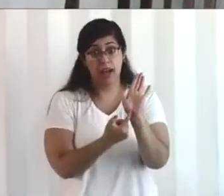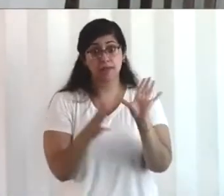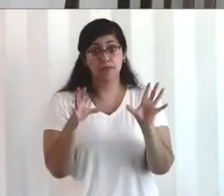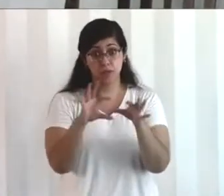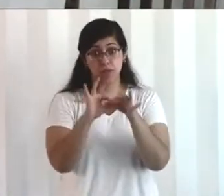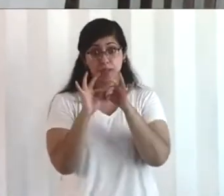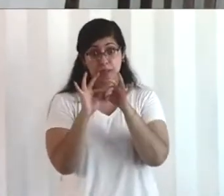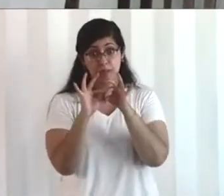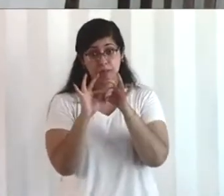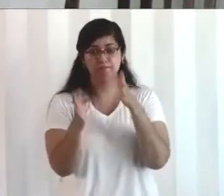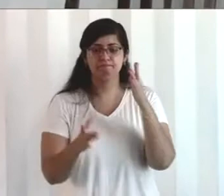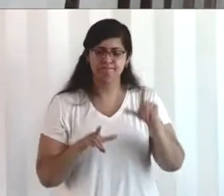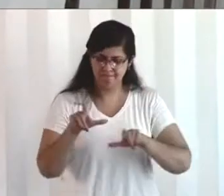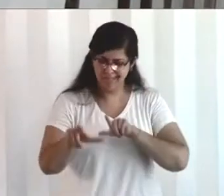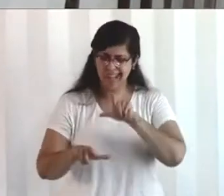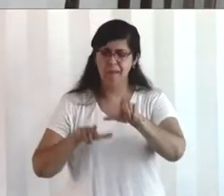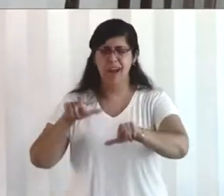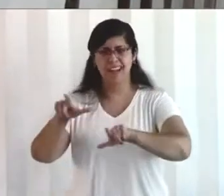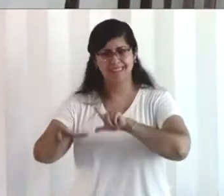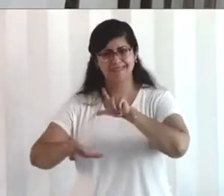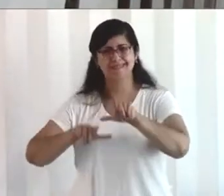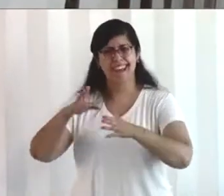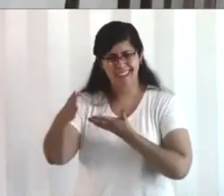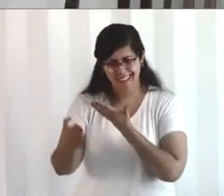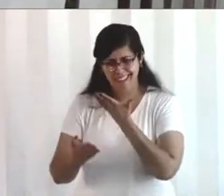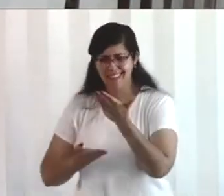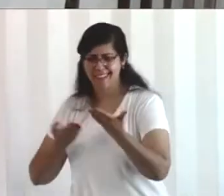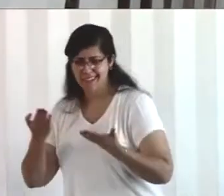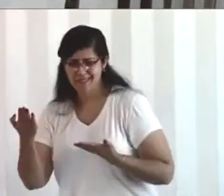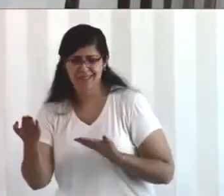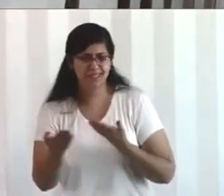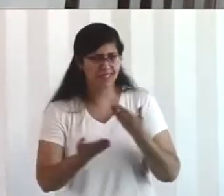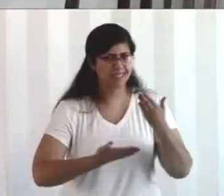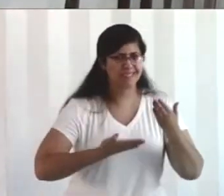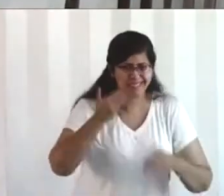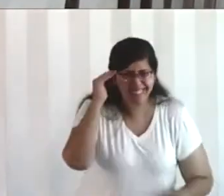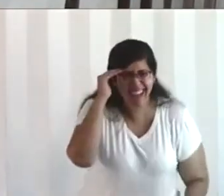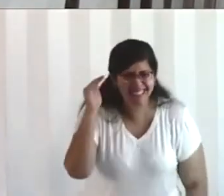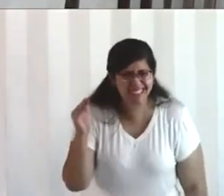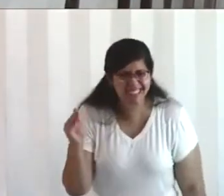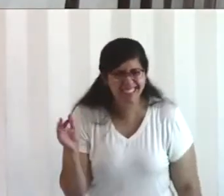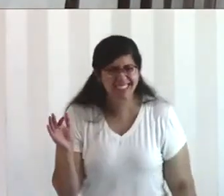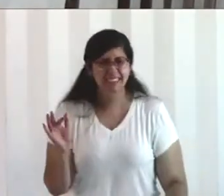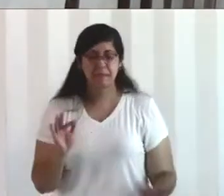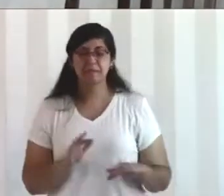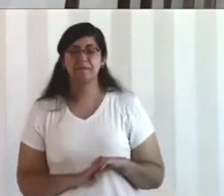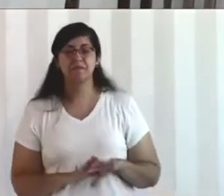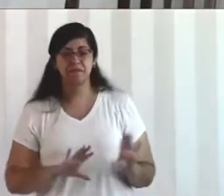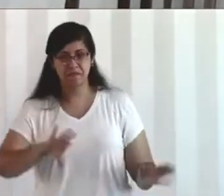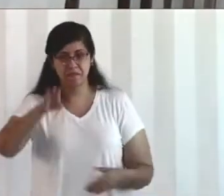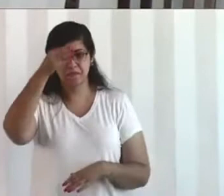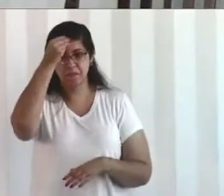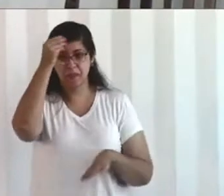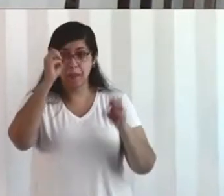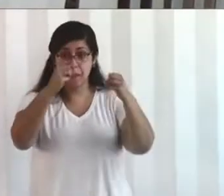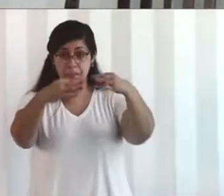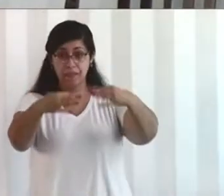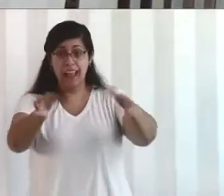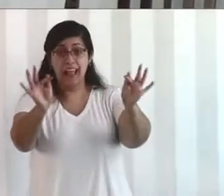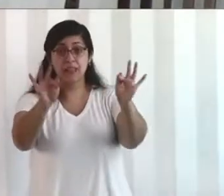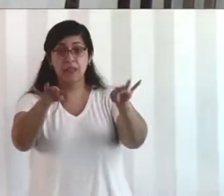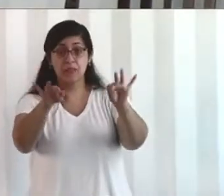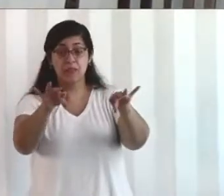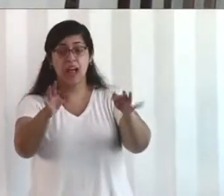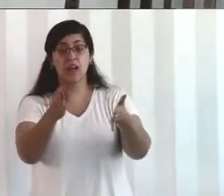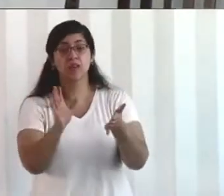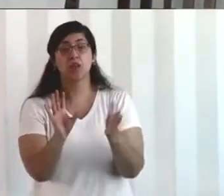unidos, é no trabalho, meus irmãos. Eu sei que ao final de um culto é muito legal encontrar as pessoas, abraçar as